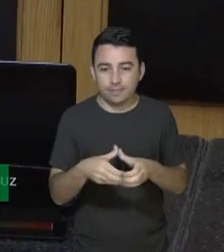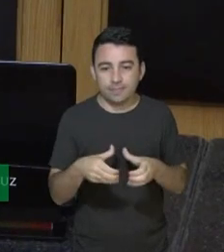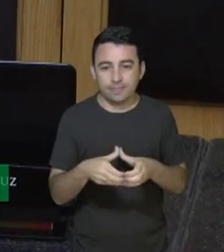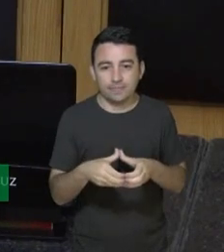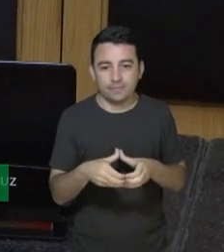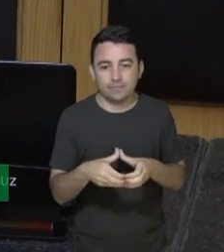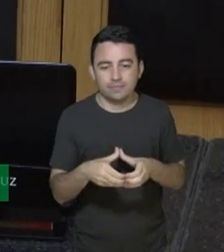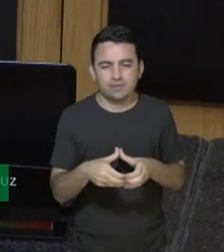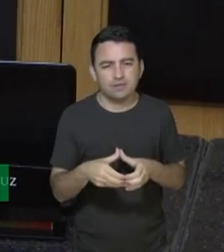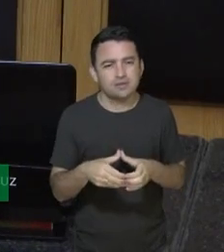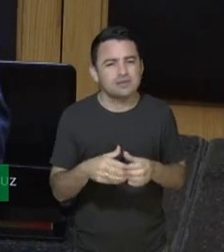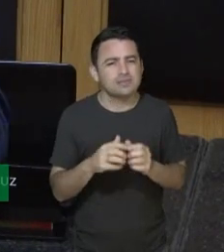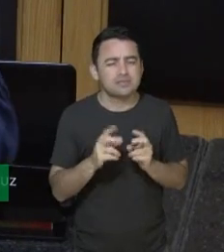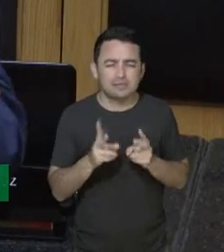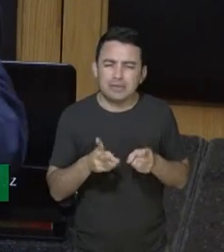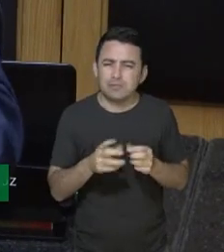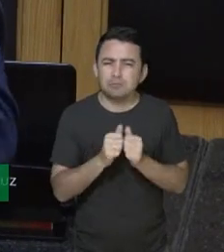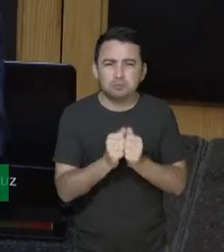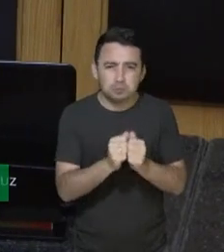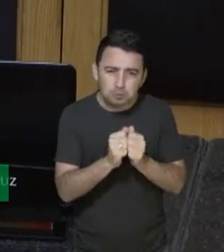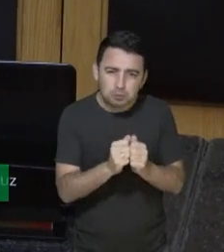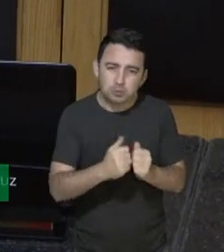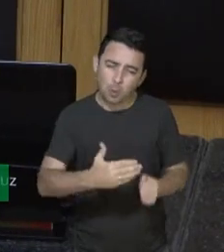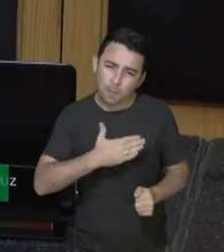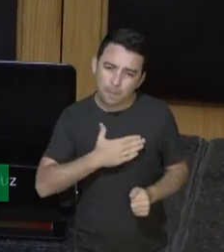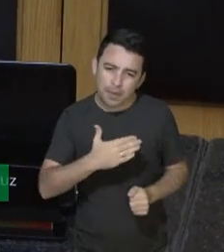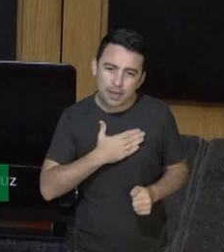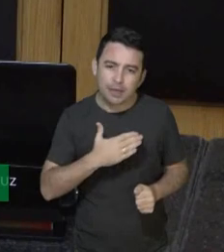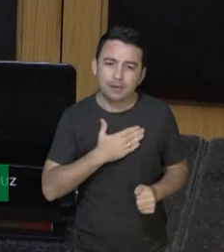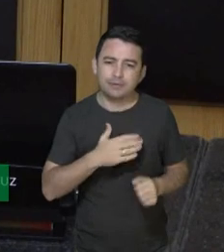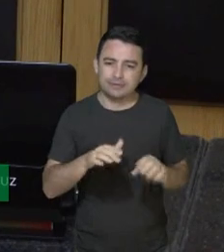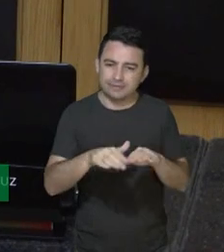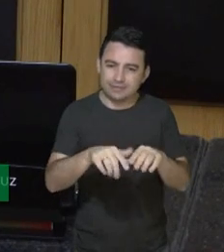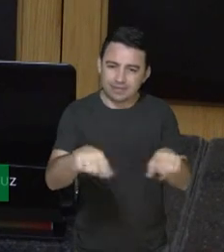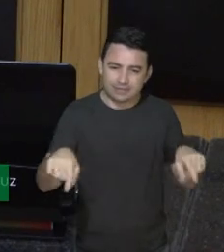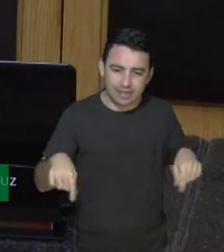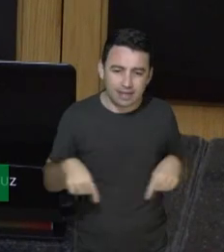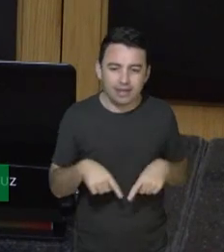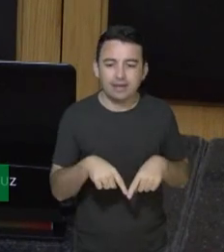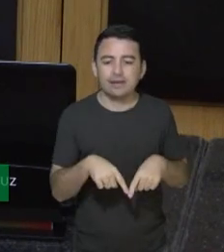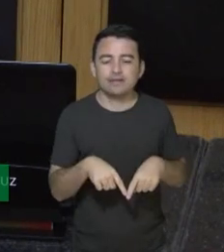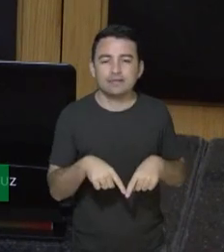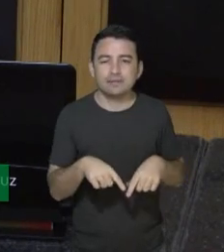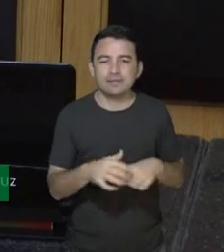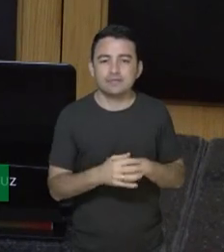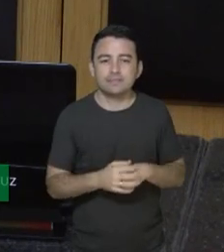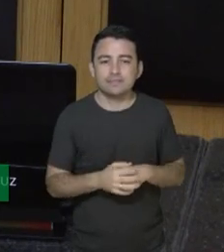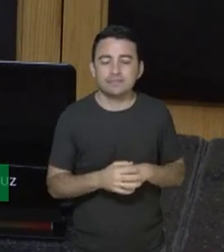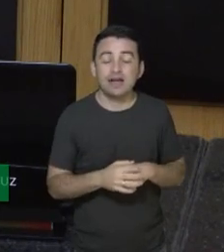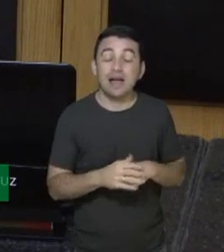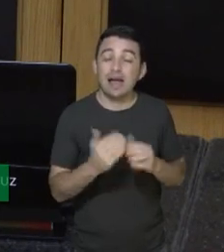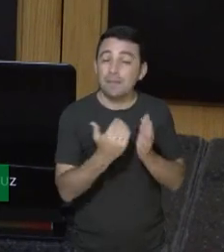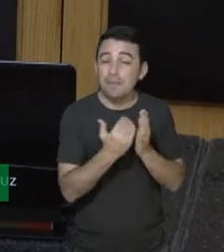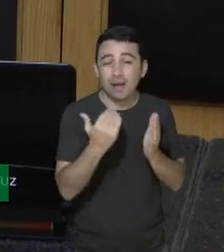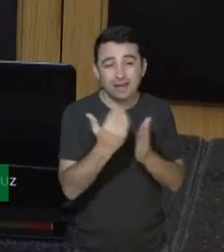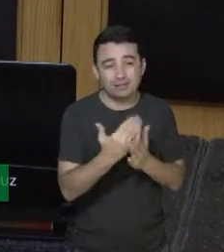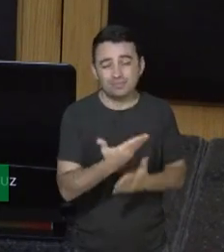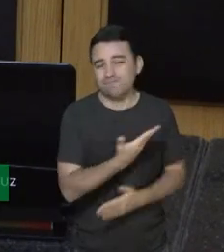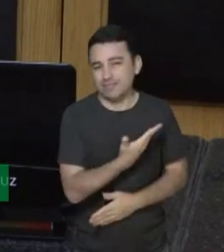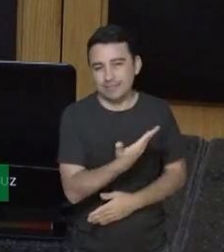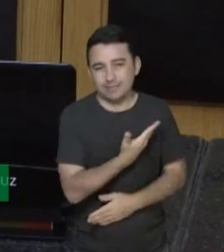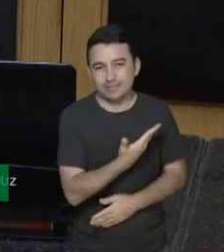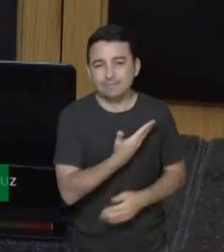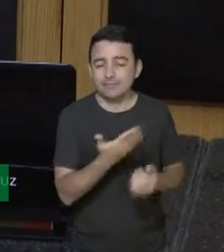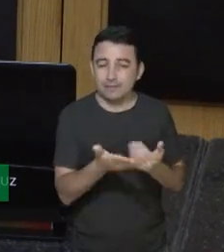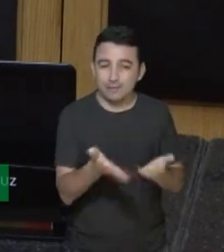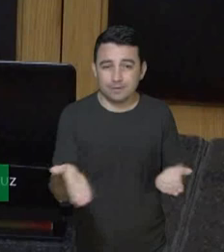esteve comigo no gabinete, as pessoas que batalharam demais nessa eleição, e, acima de tudo, a amizade de todos. Bom